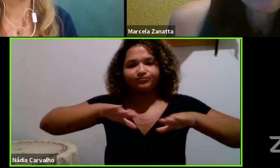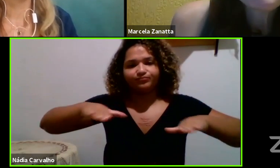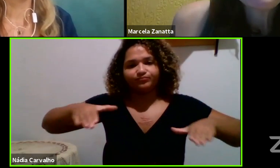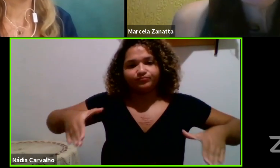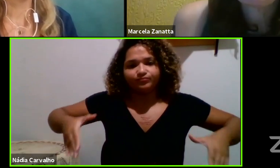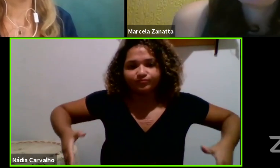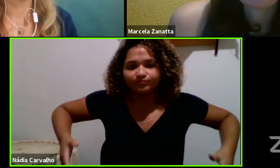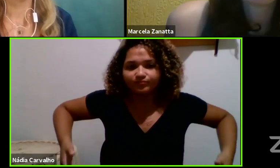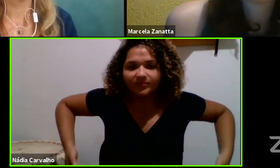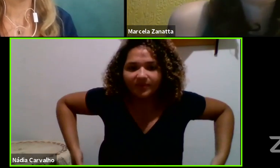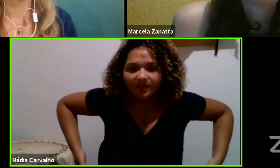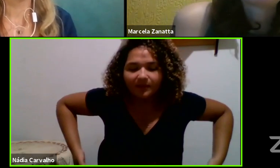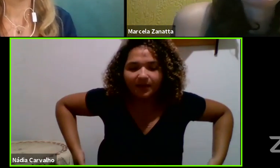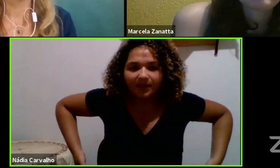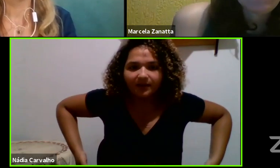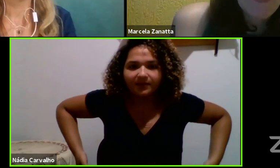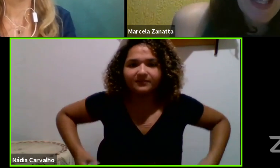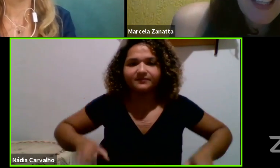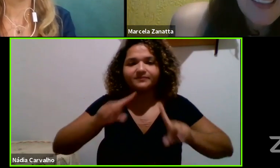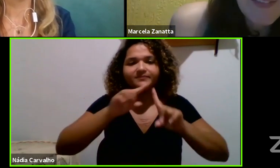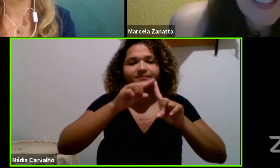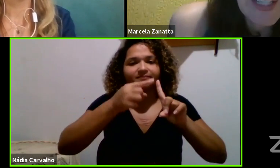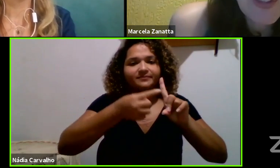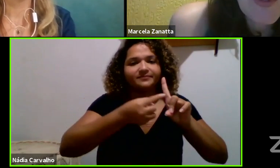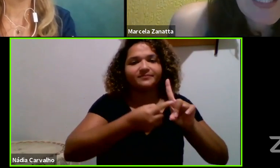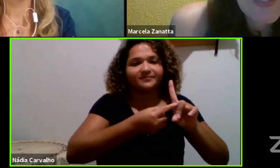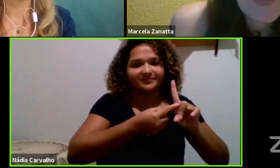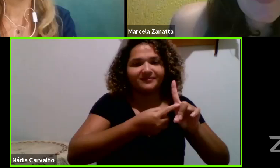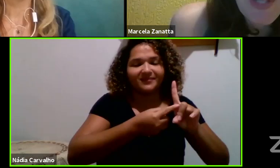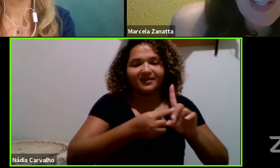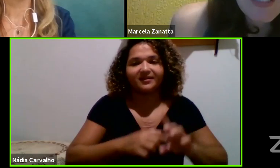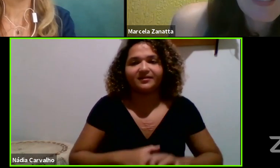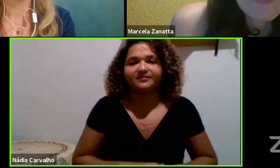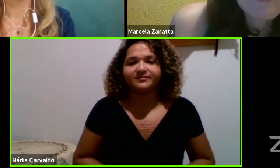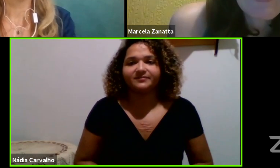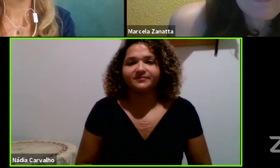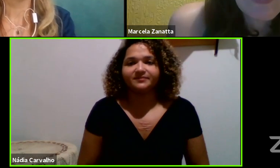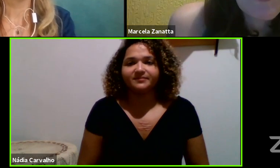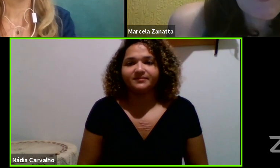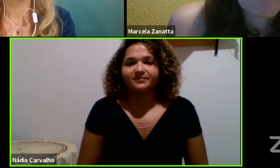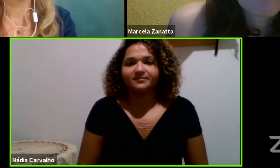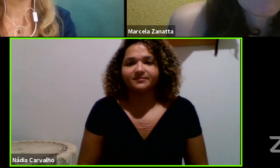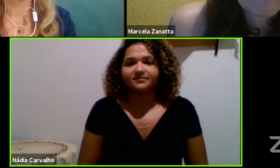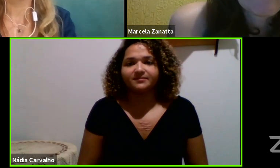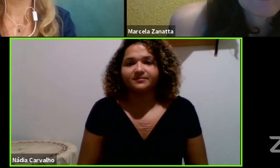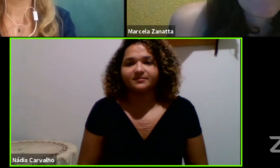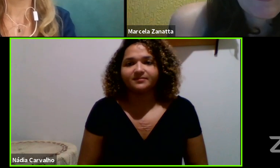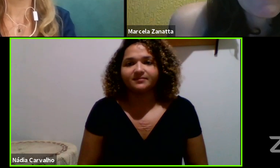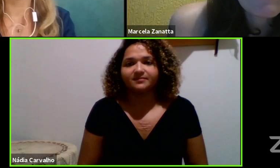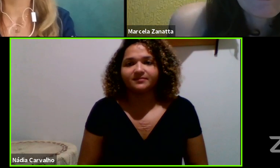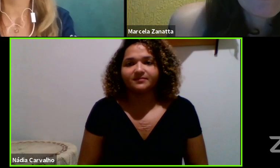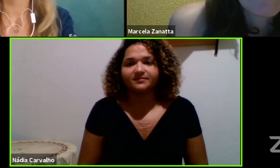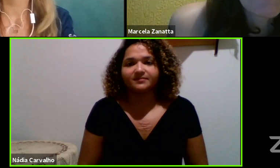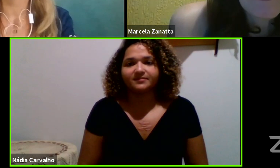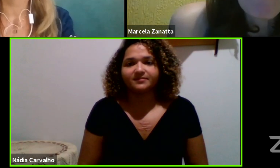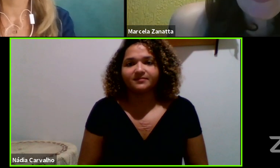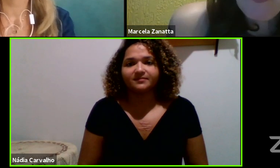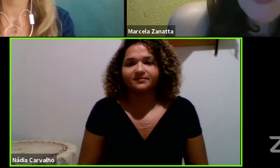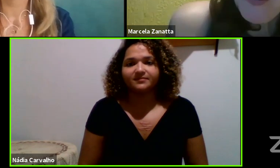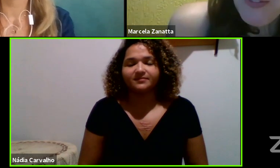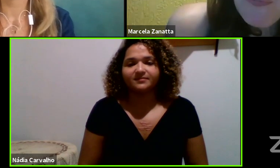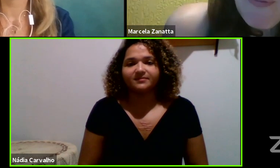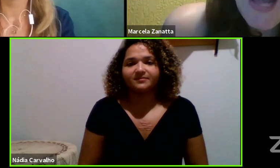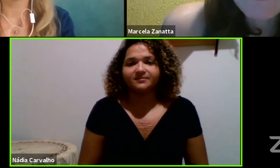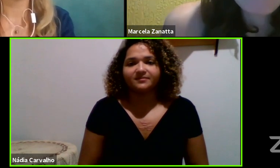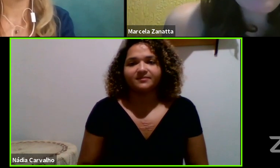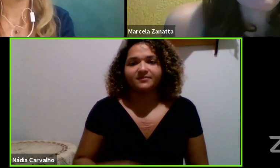O rebozo, ele é esse tecido aí, na verdade, ele é um tecido das mexicanas, né? Que elas usam na cabeça, no